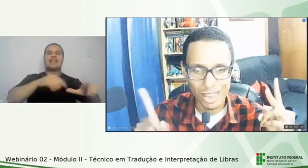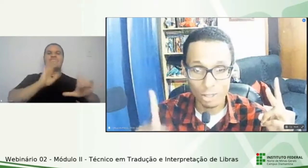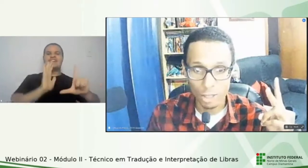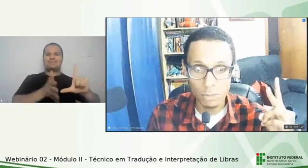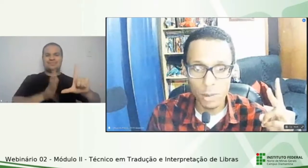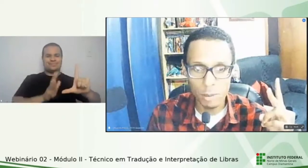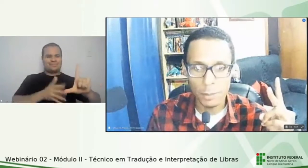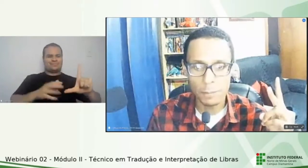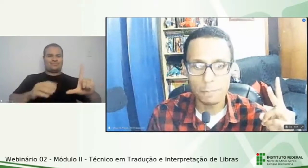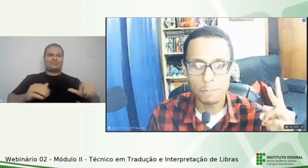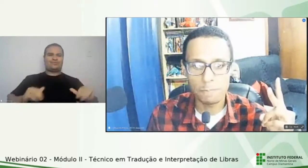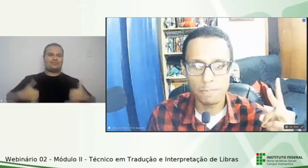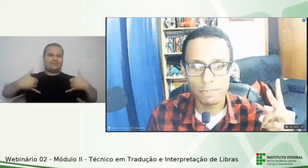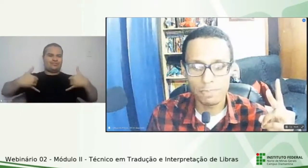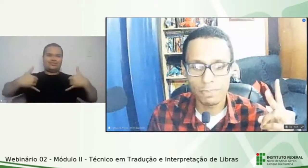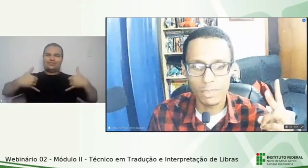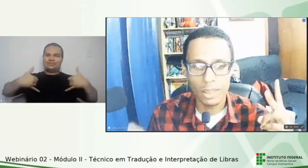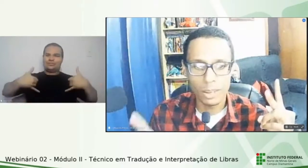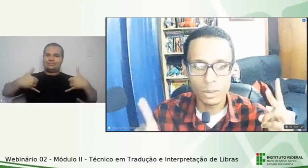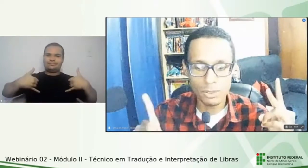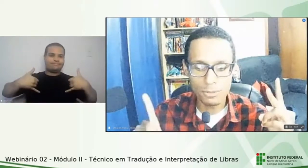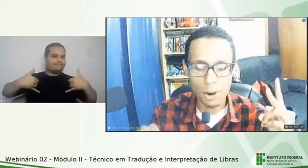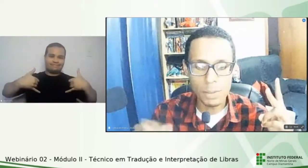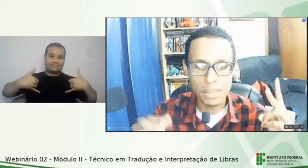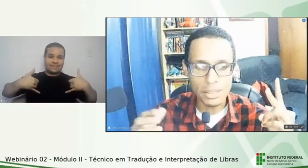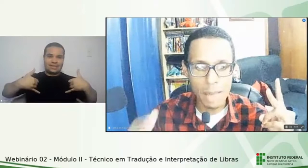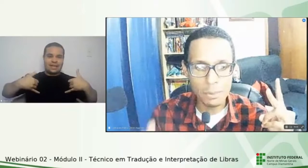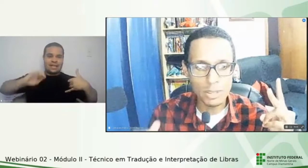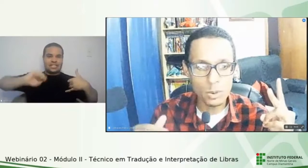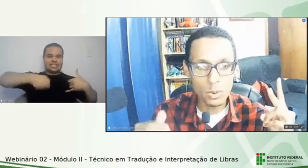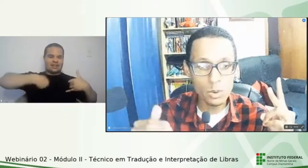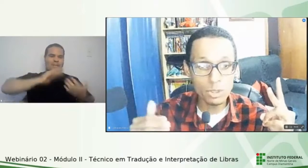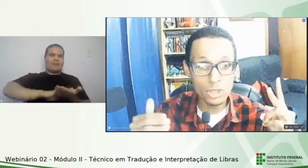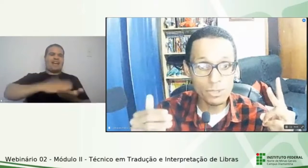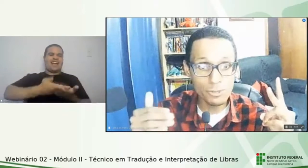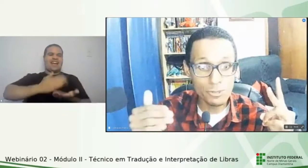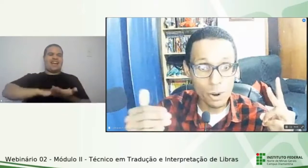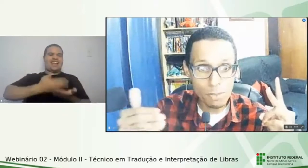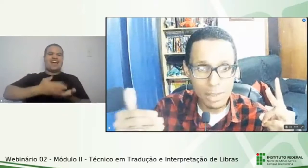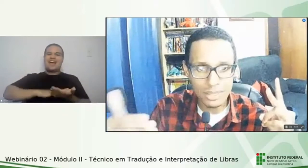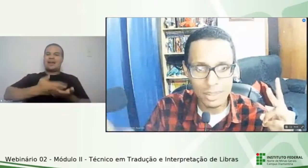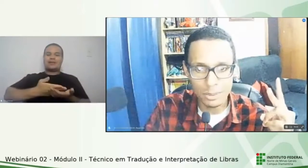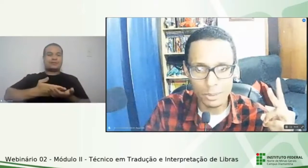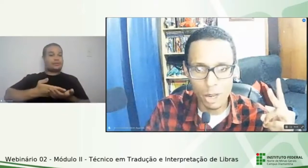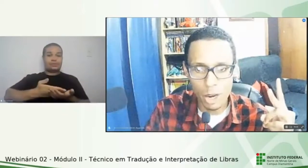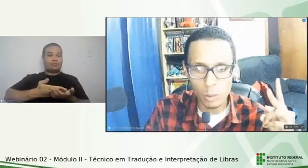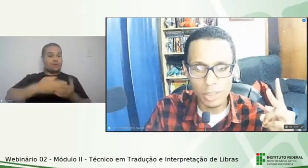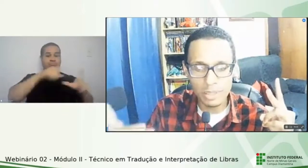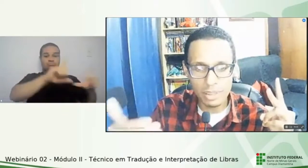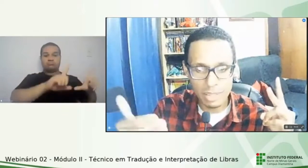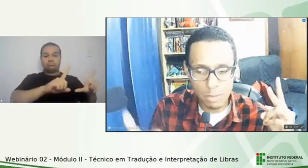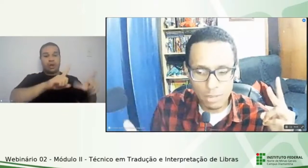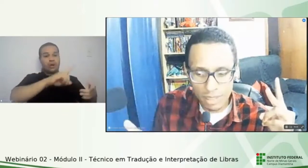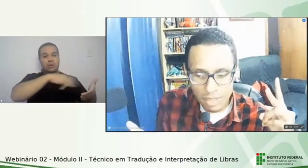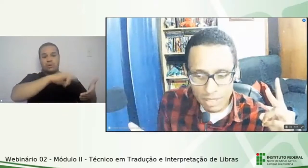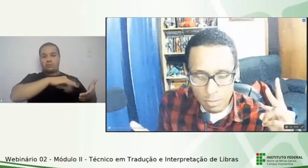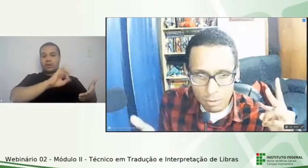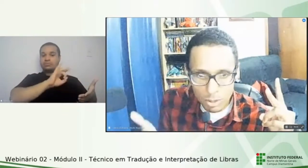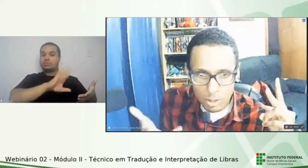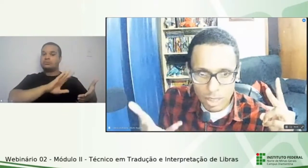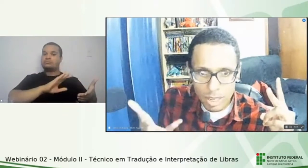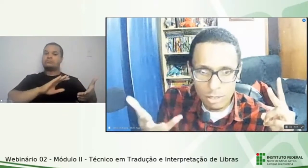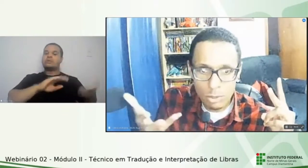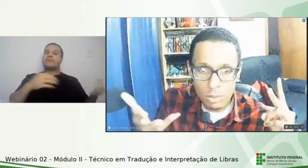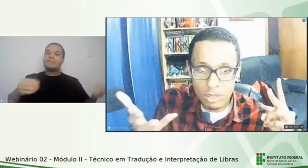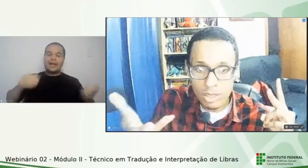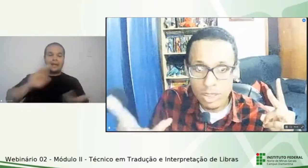É só diploma. O que forma intérprete são cursos de formação. O Letras Libras vai trazer para